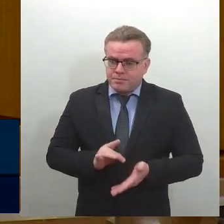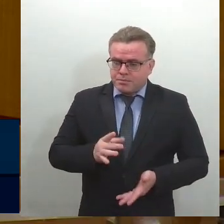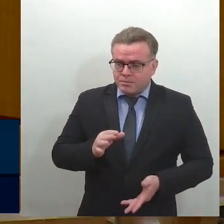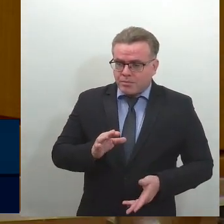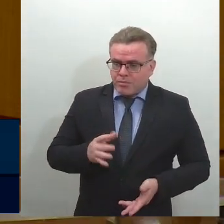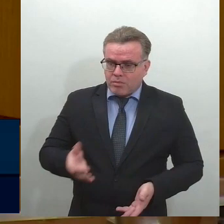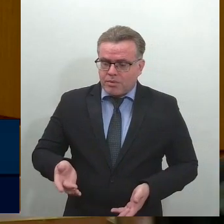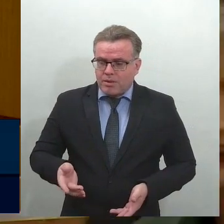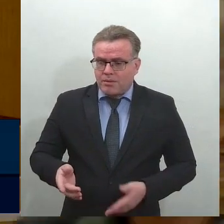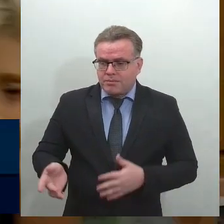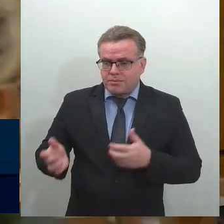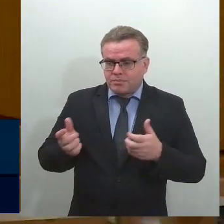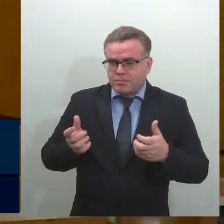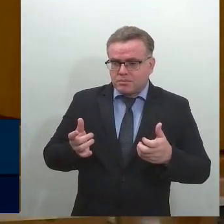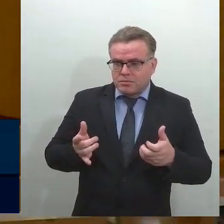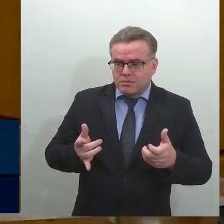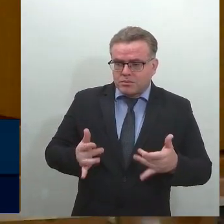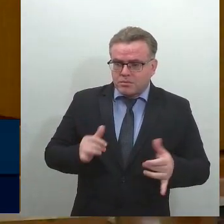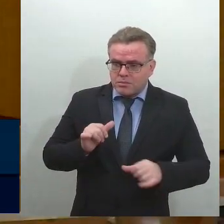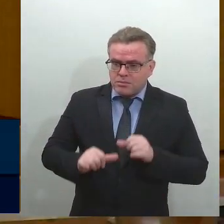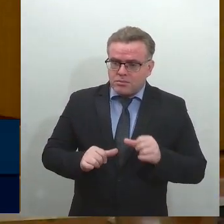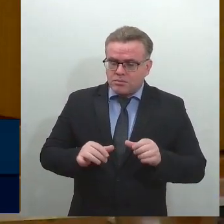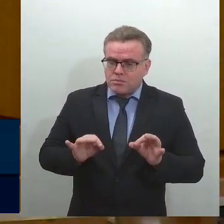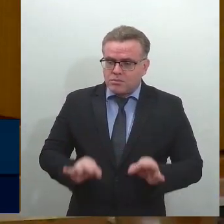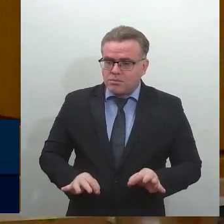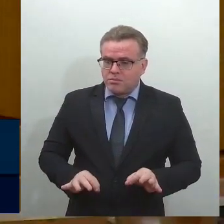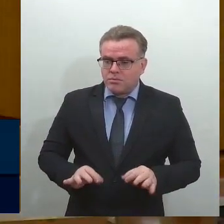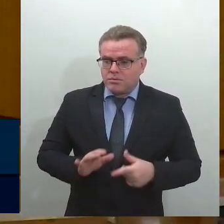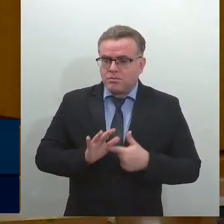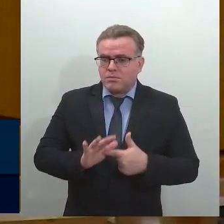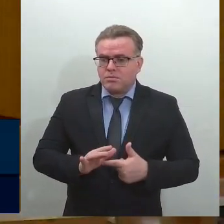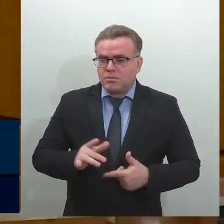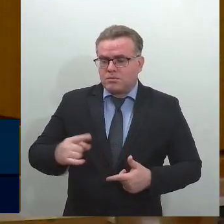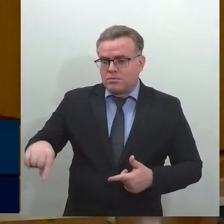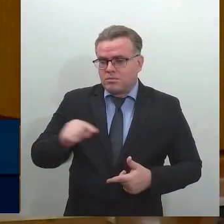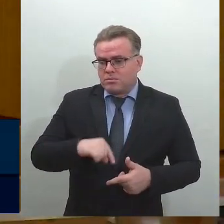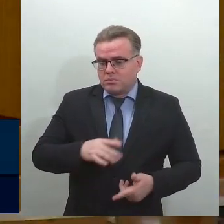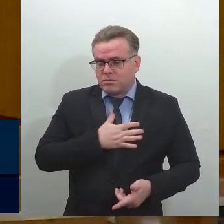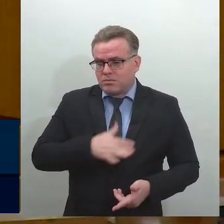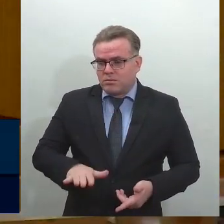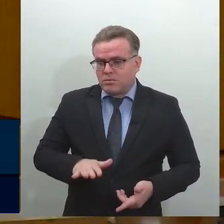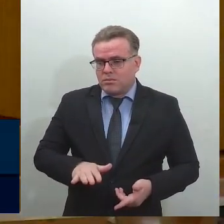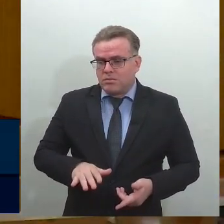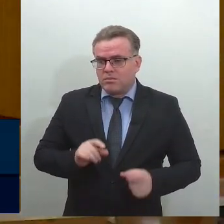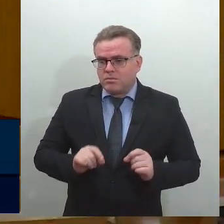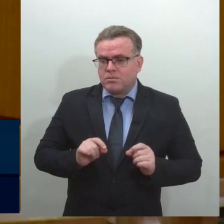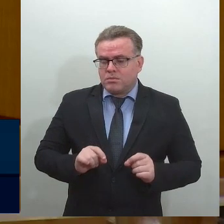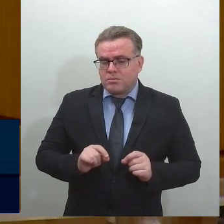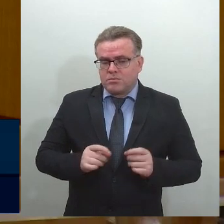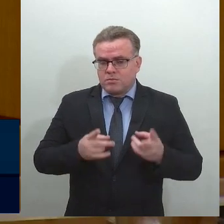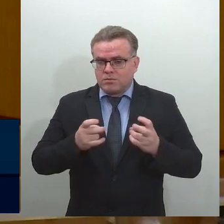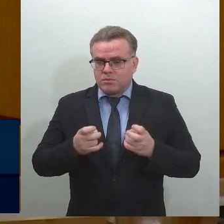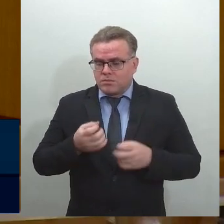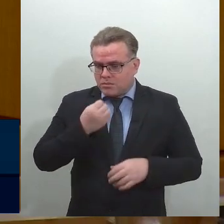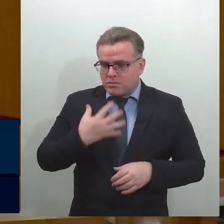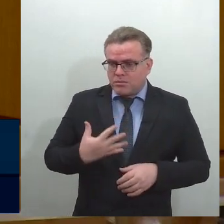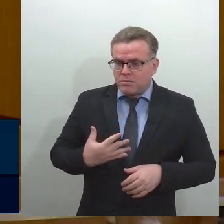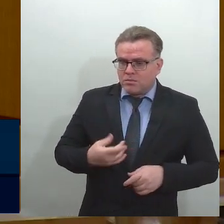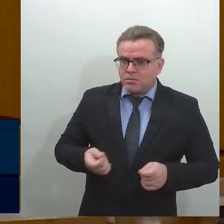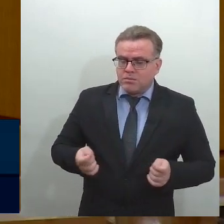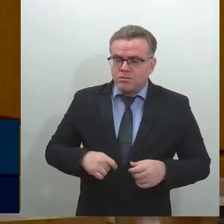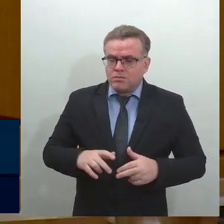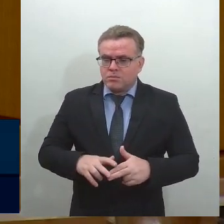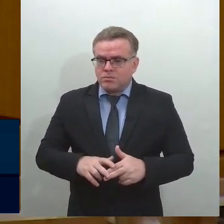incomoda muita gente. E esse foi o mal que Valmir fez a